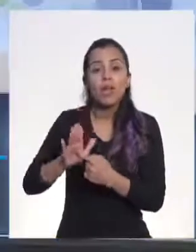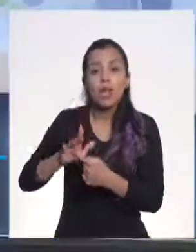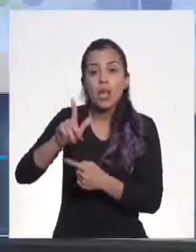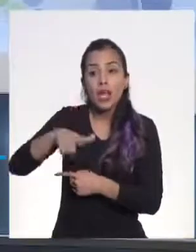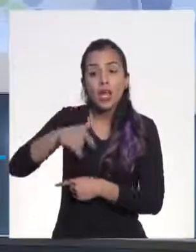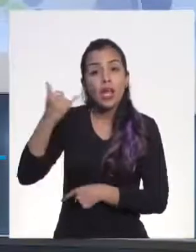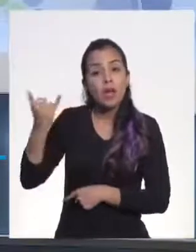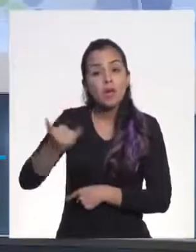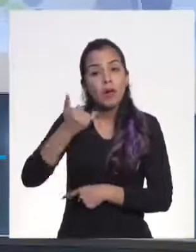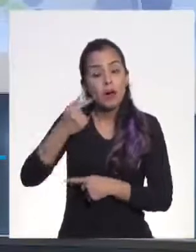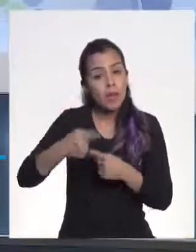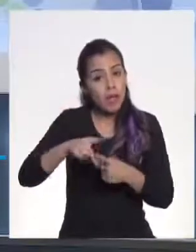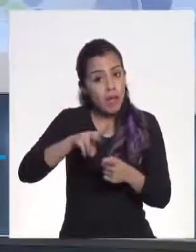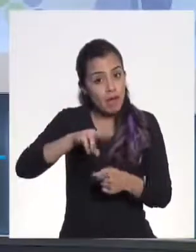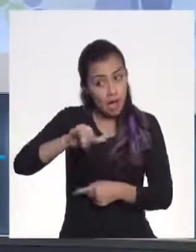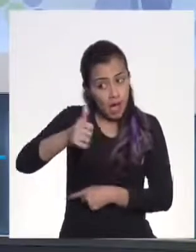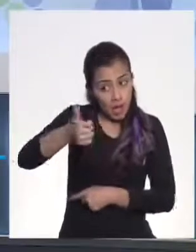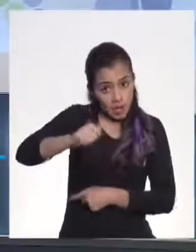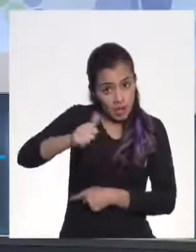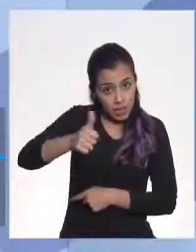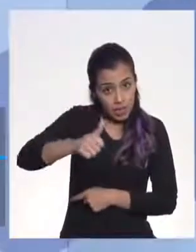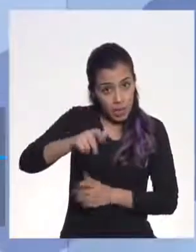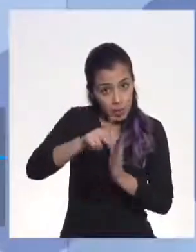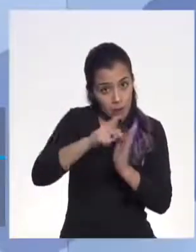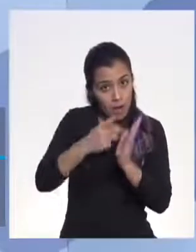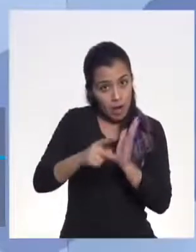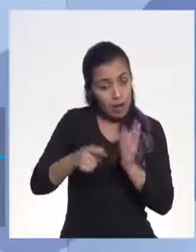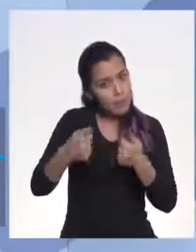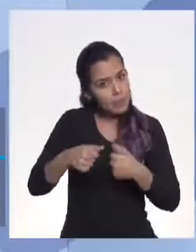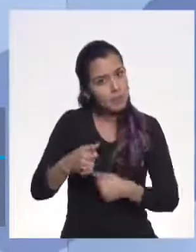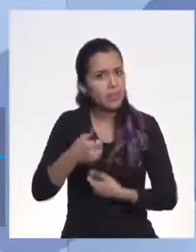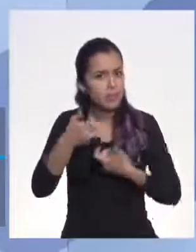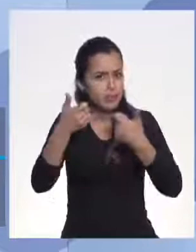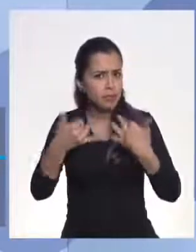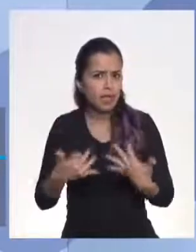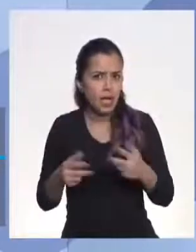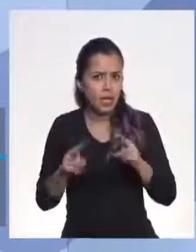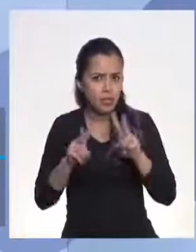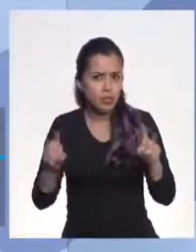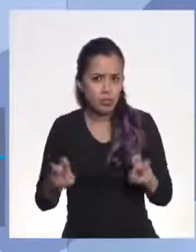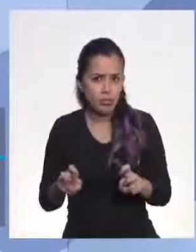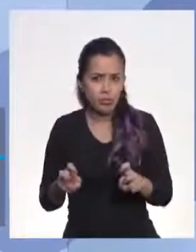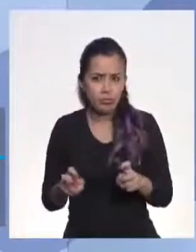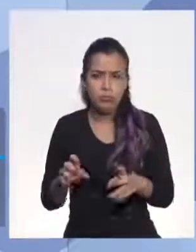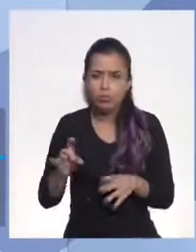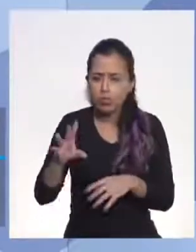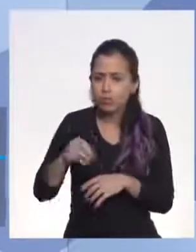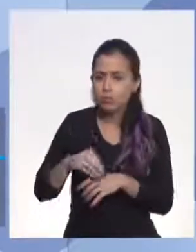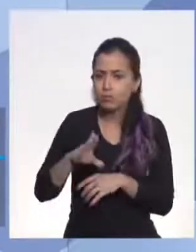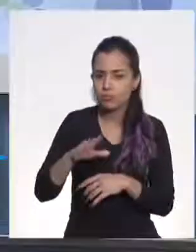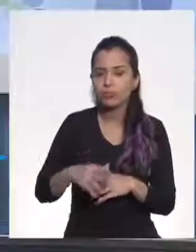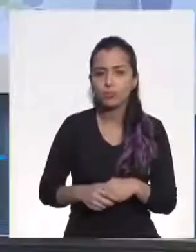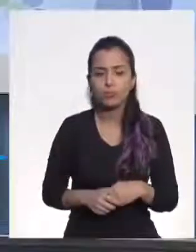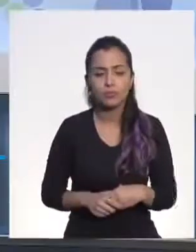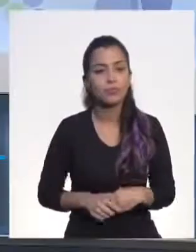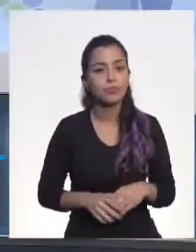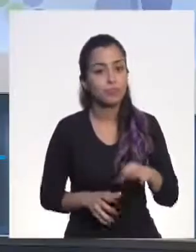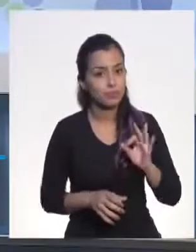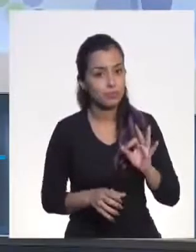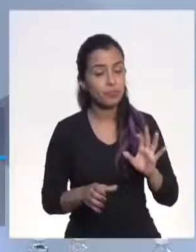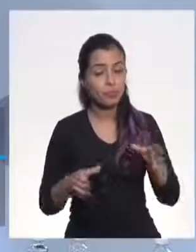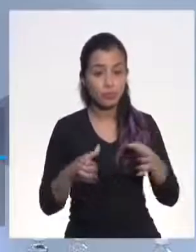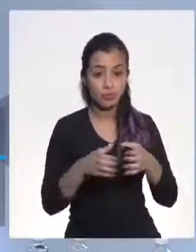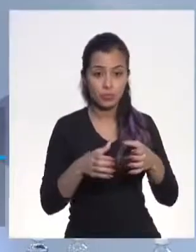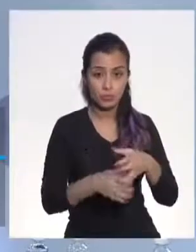vai importância porque já que a gente vai analisar um poema tem que falar um pouco do poema né a fé então assim para pontuar alguns galera do